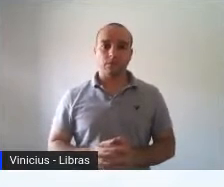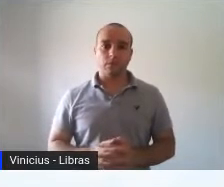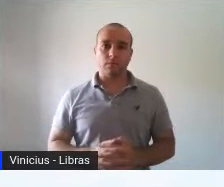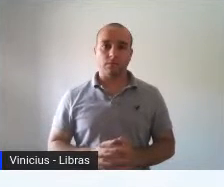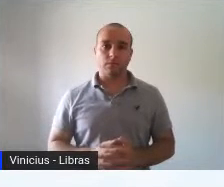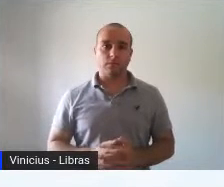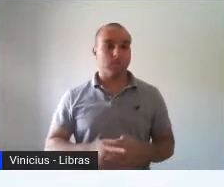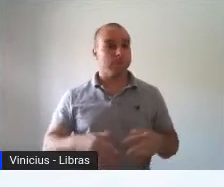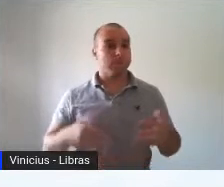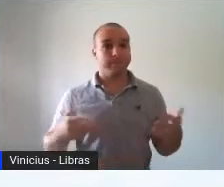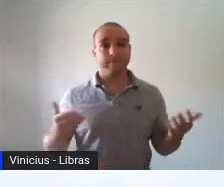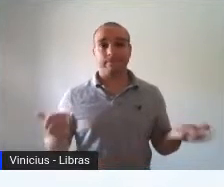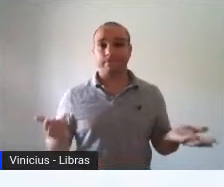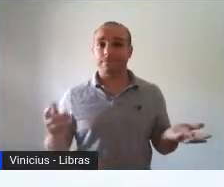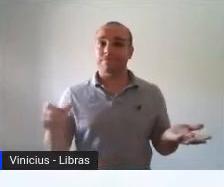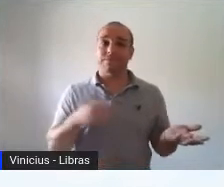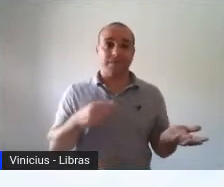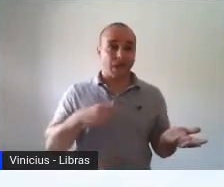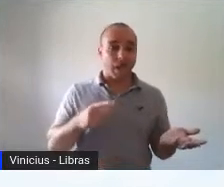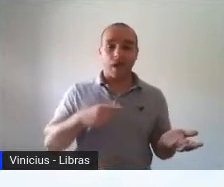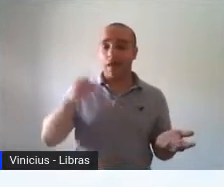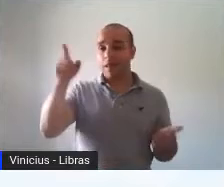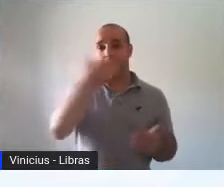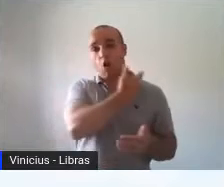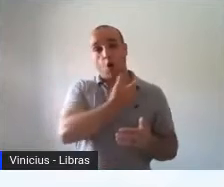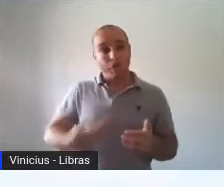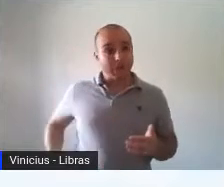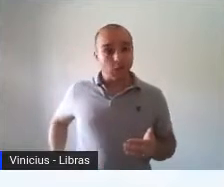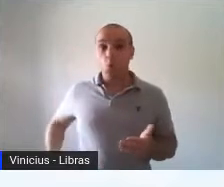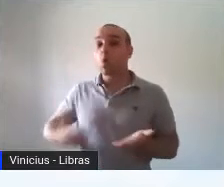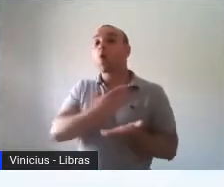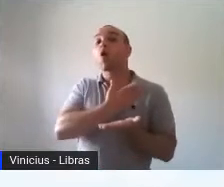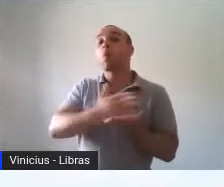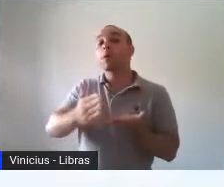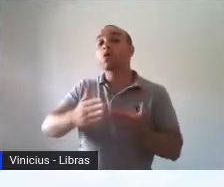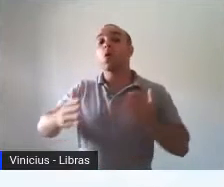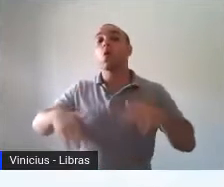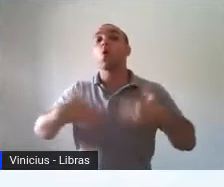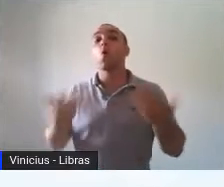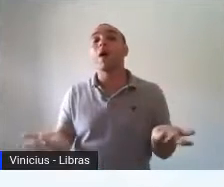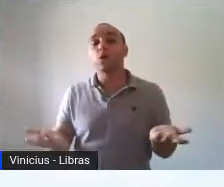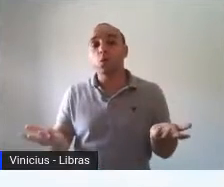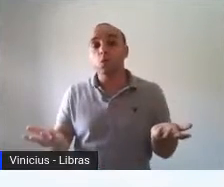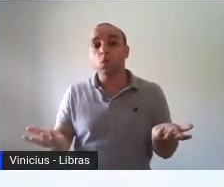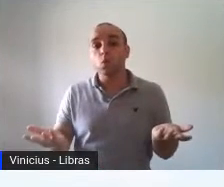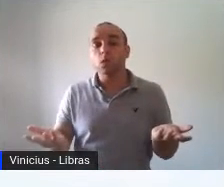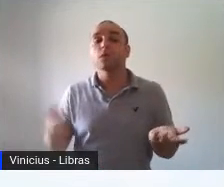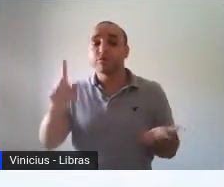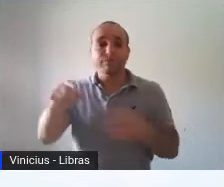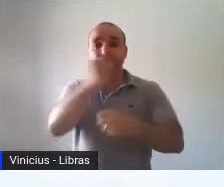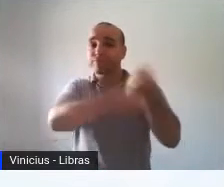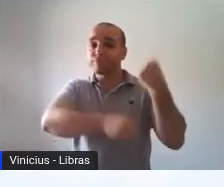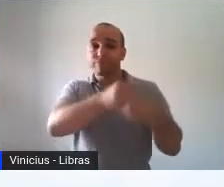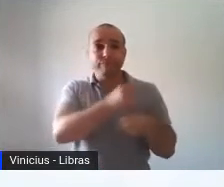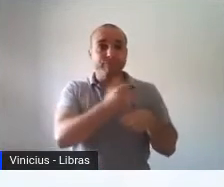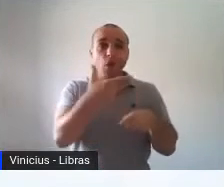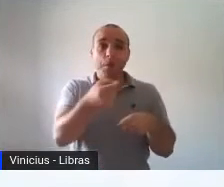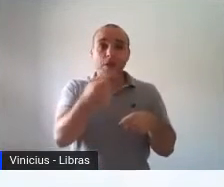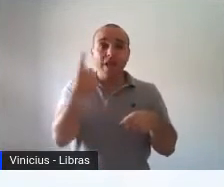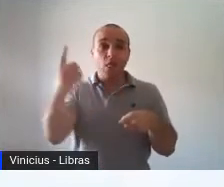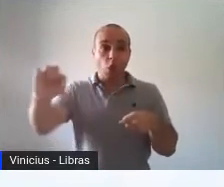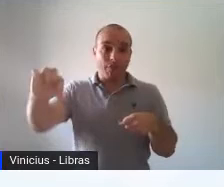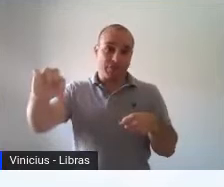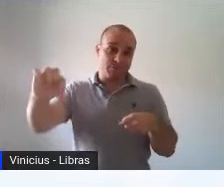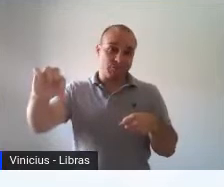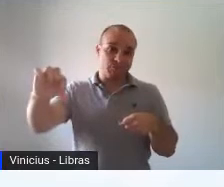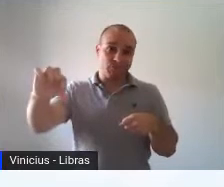verdade, isso está ocorrendo sistematicamente desde 2019. O problema é que as instituições que deveriam fazer algo não fazem,